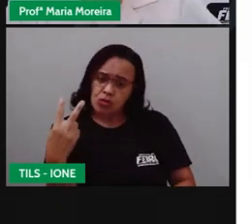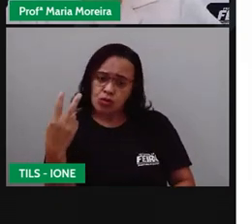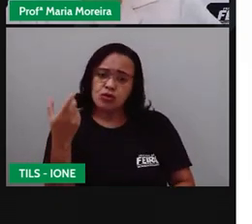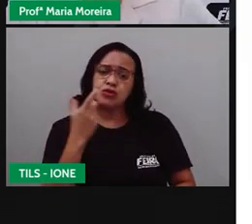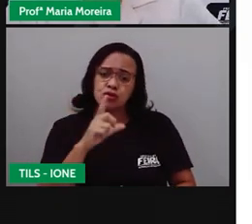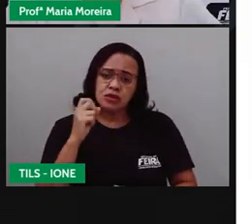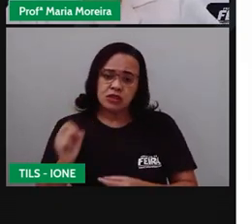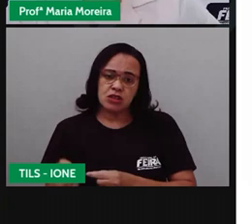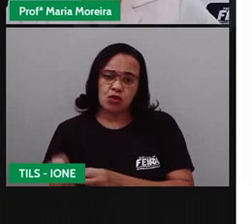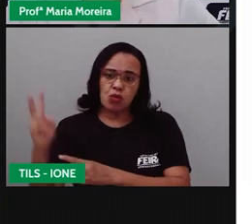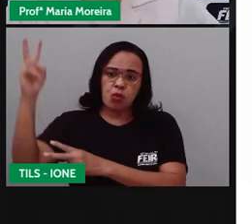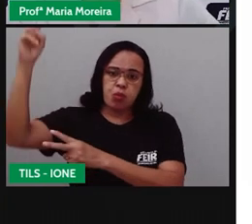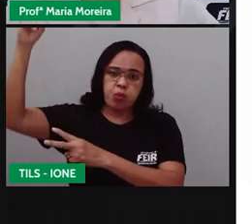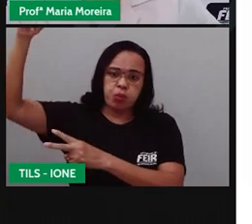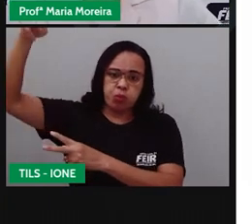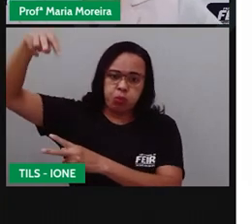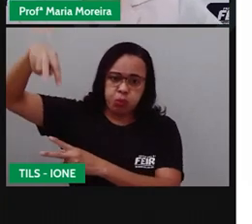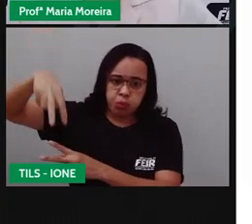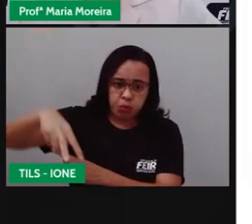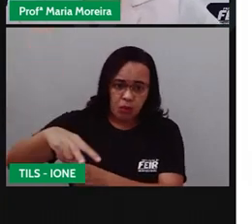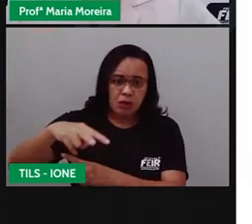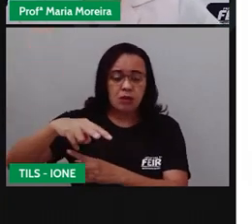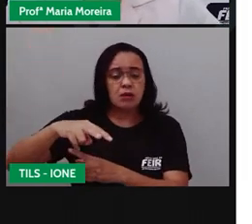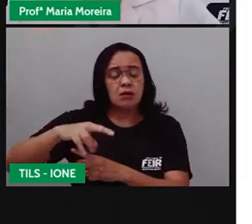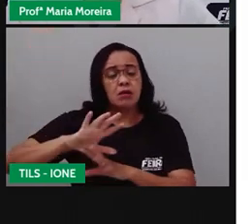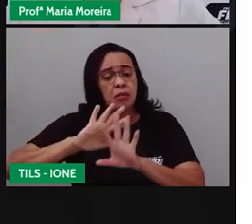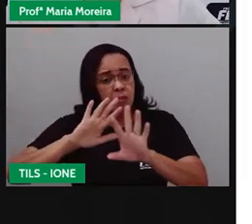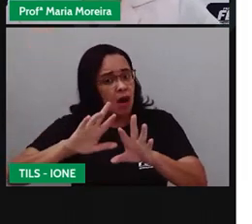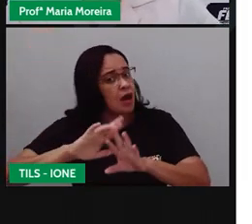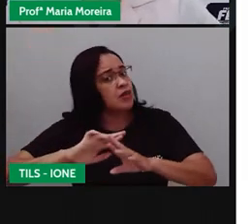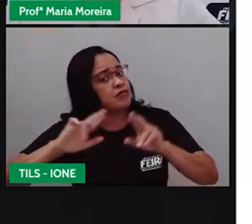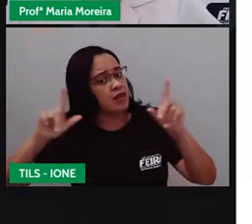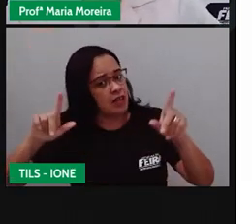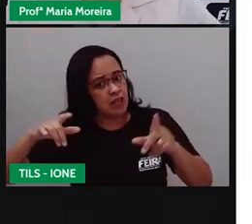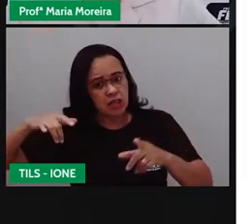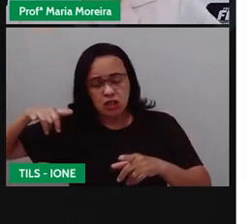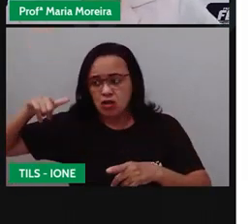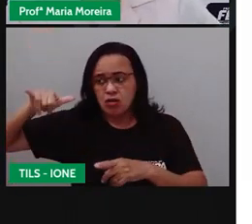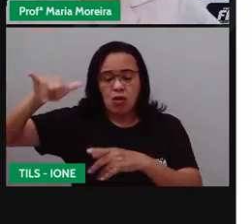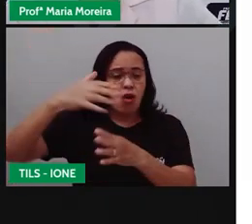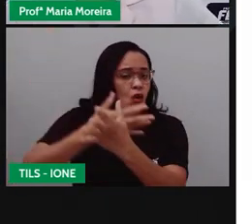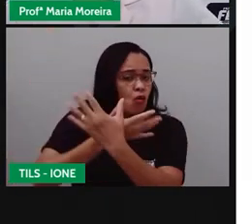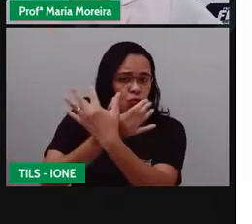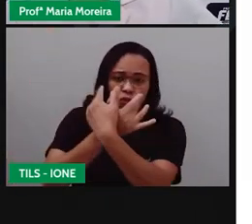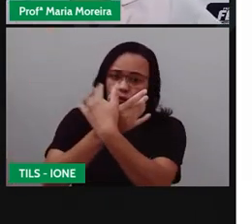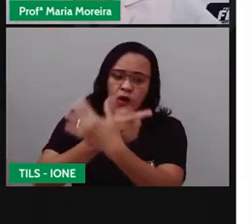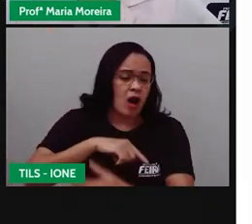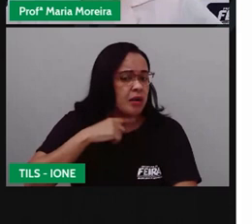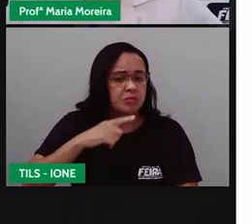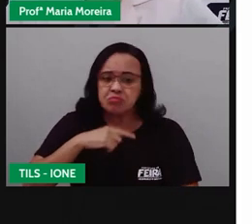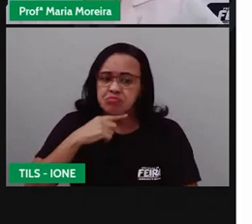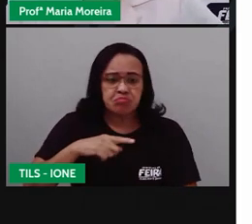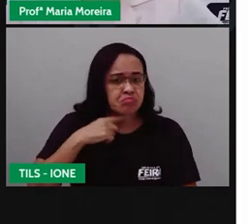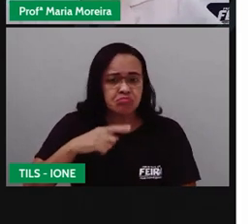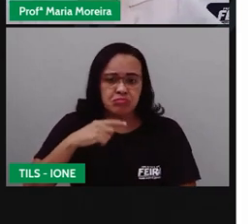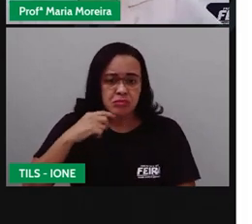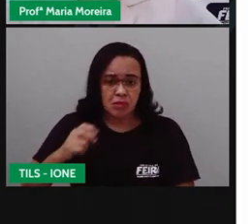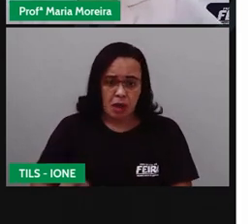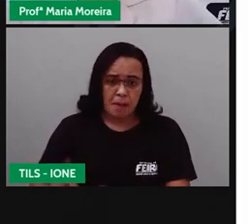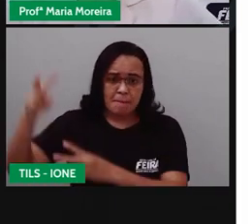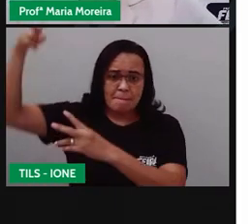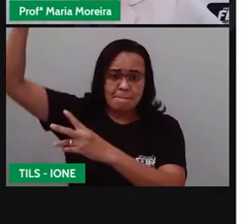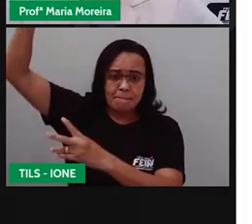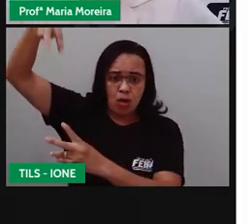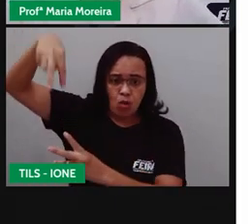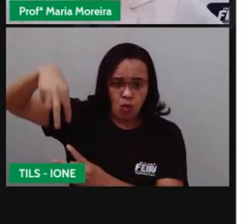40 metros, desculpa, em seu biplano, para alçar, né, alçar o tal voa, né, o